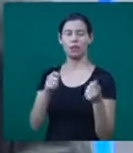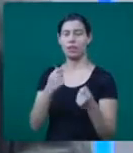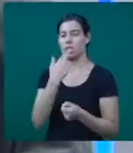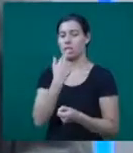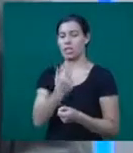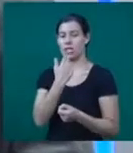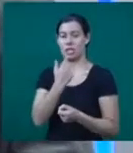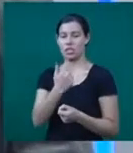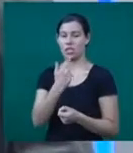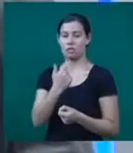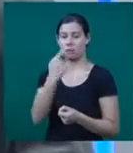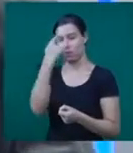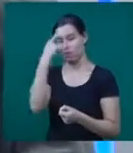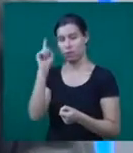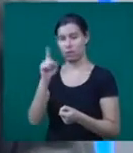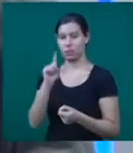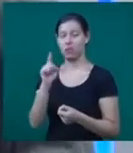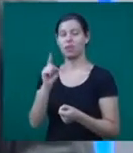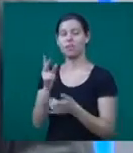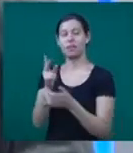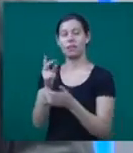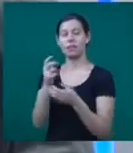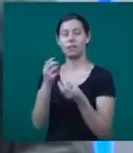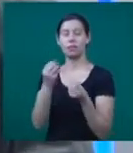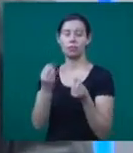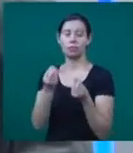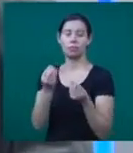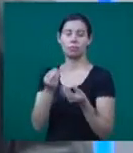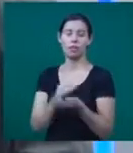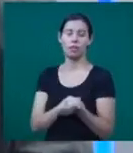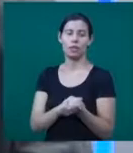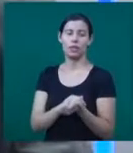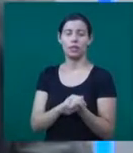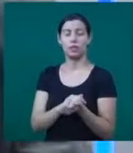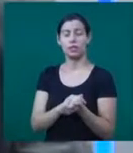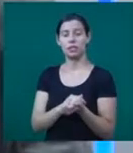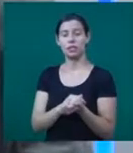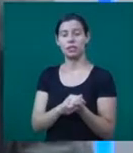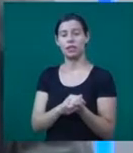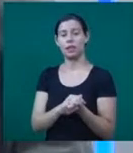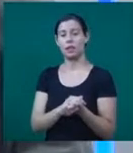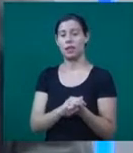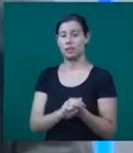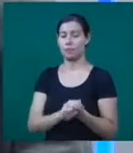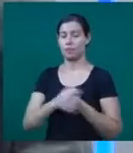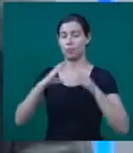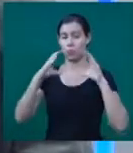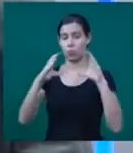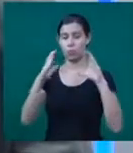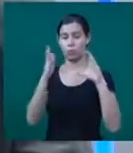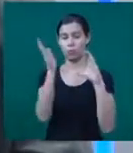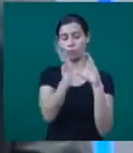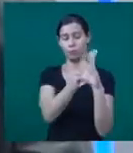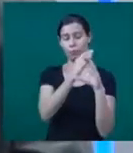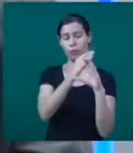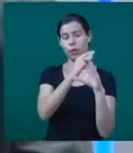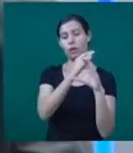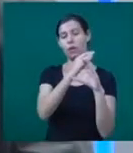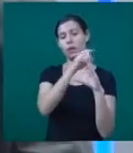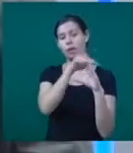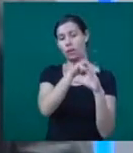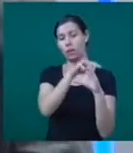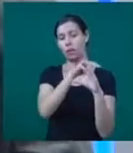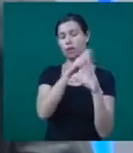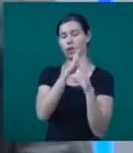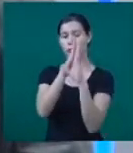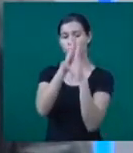vício digital, que também é comum tanto no Ocidente como no Oriente. Então, juntando isso ao